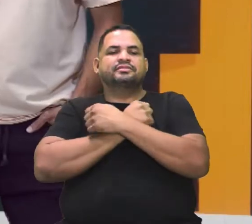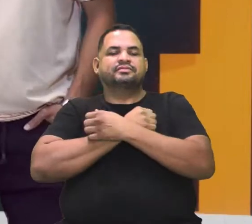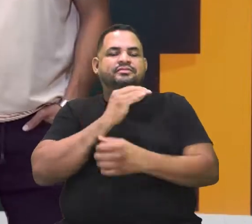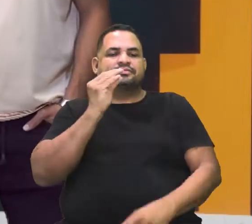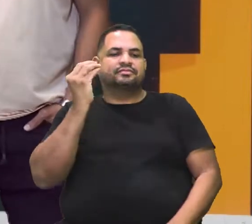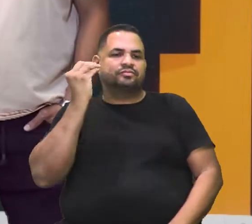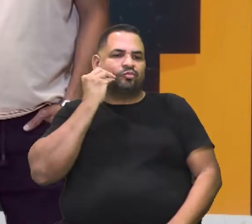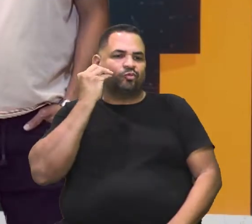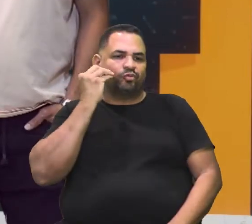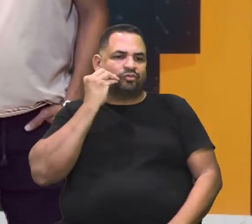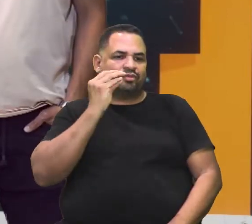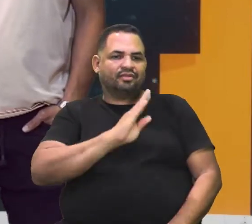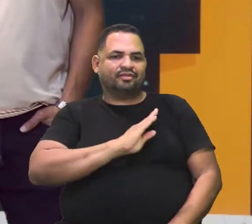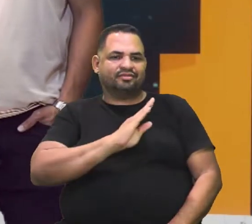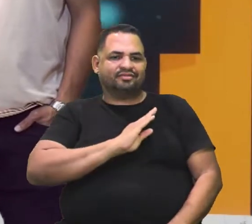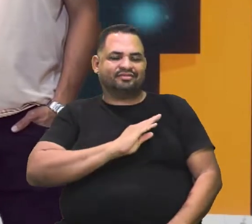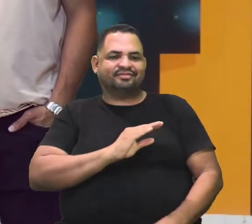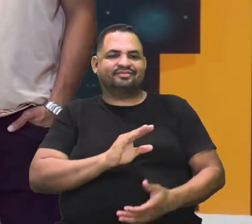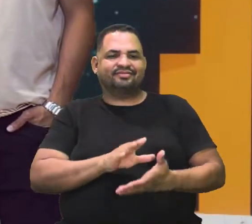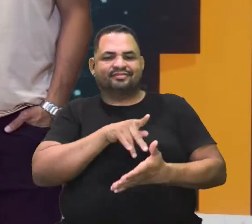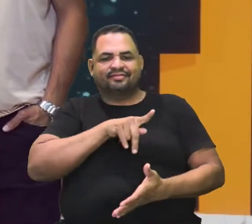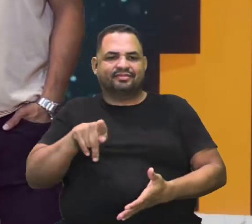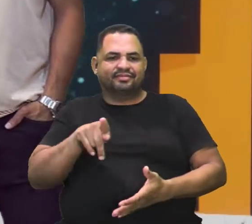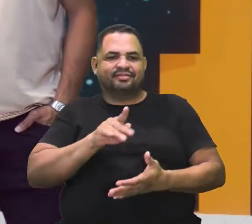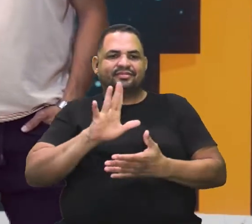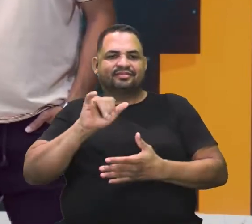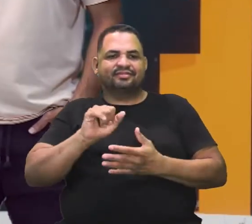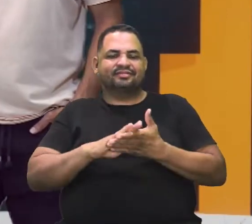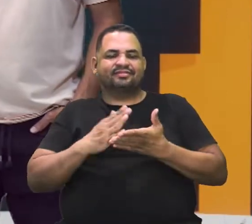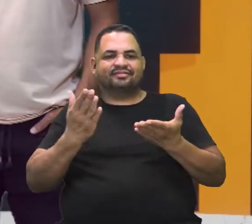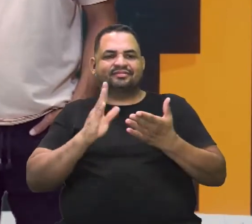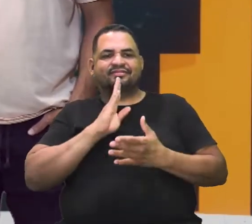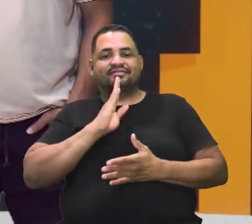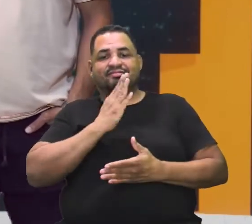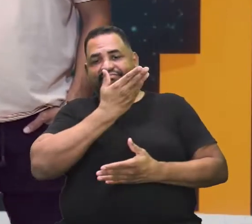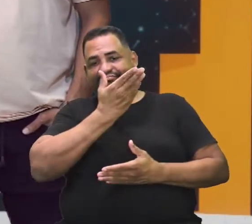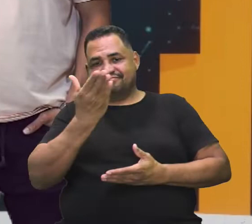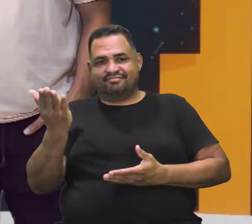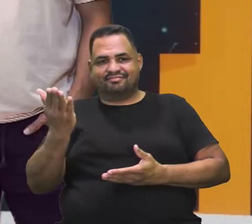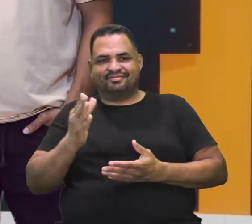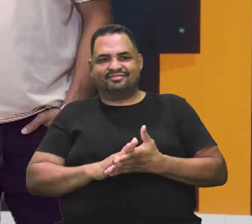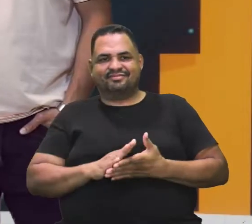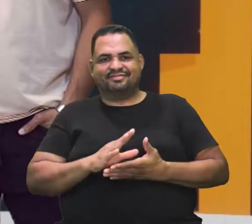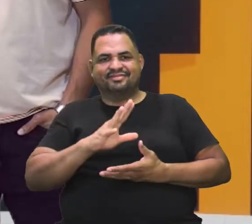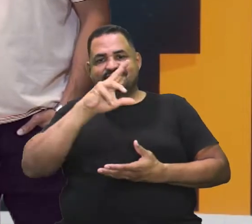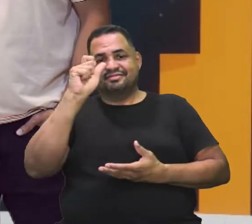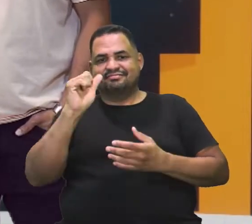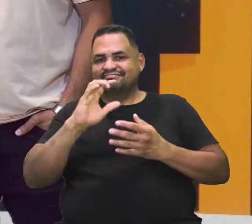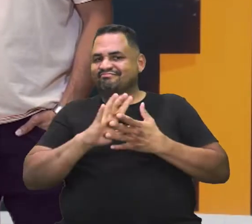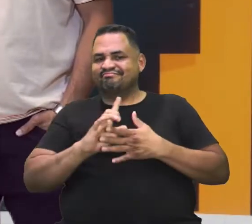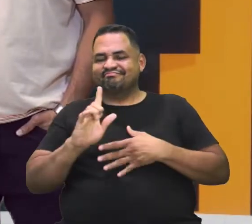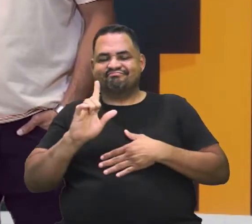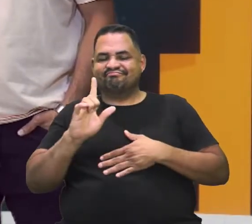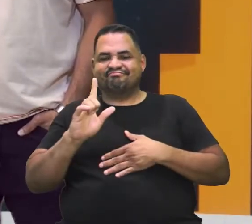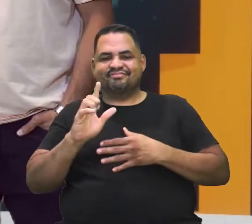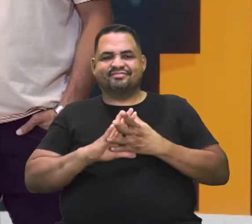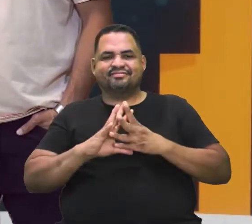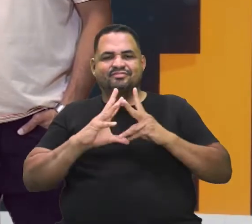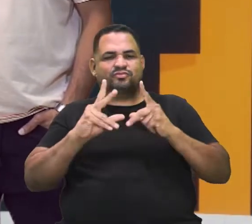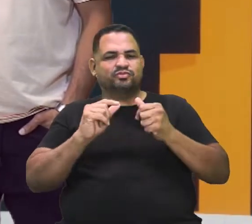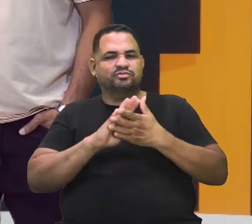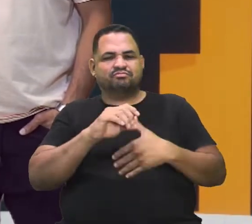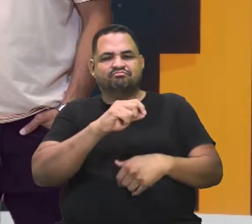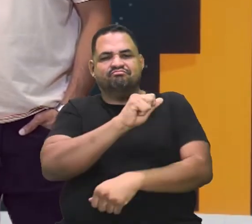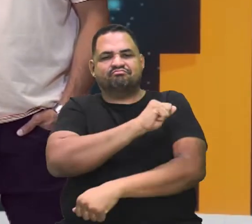coração dos alunos. A professora Lúcia esteve aí, foi muito bacana ver vocês, conhecer. E nesse dia não estavam todos os alunos na escola, acho que é